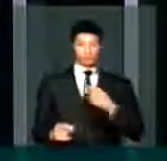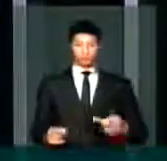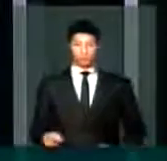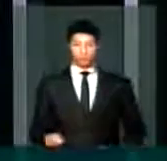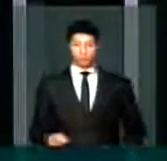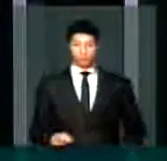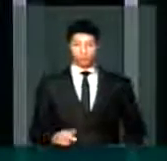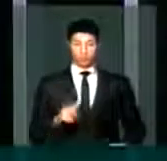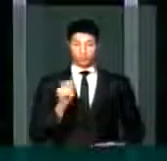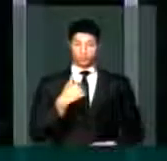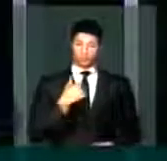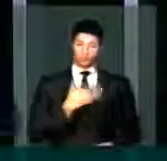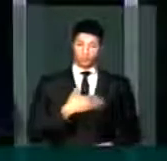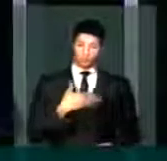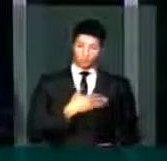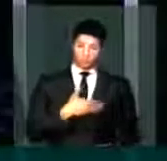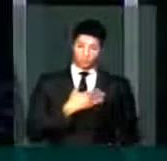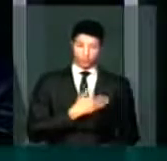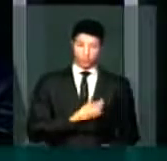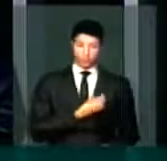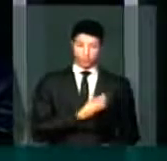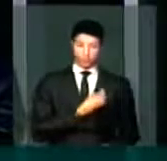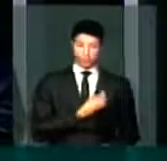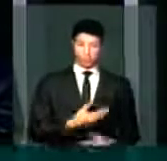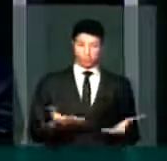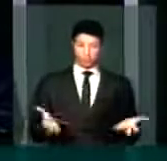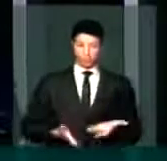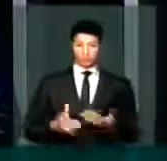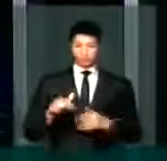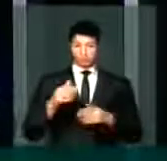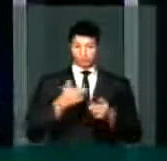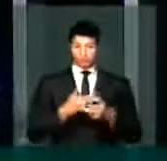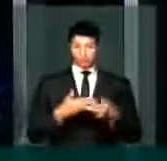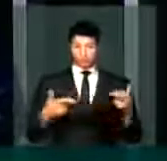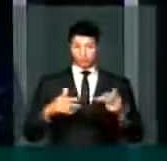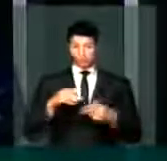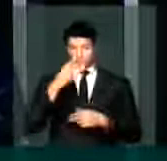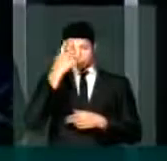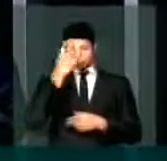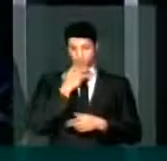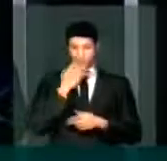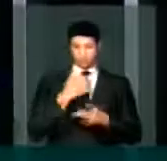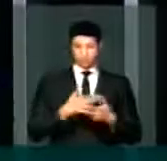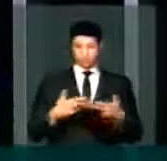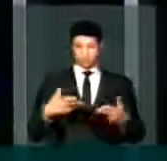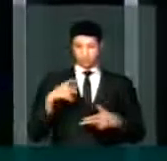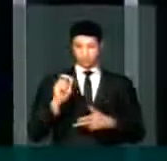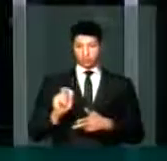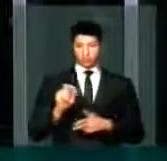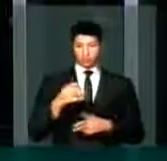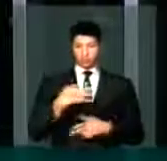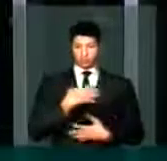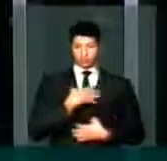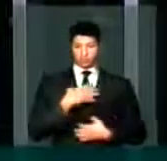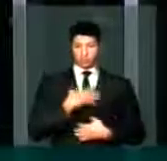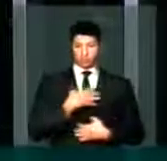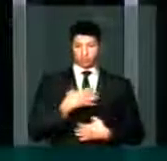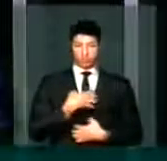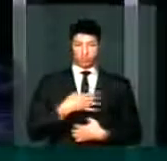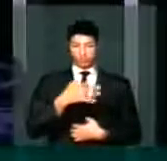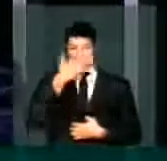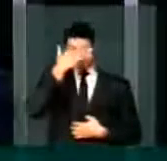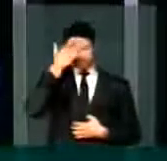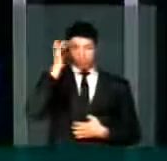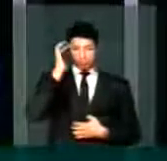presidente, o que gostaria hoje de registrar é um pouco da indignação que sinto